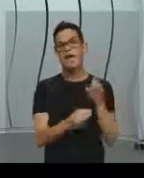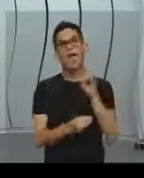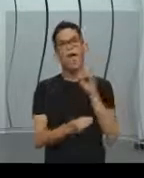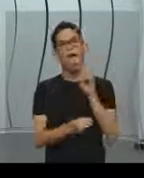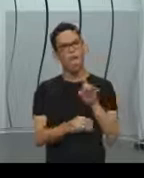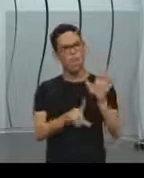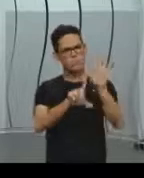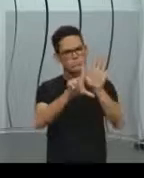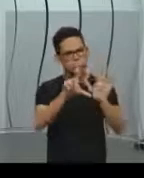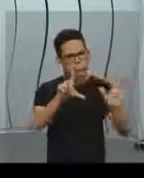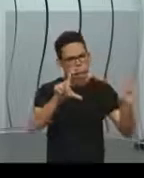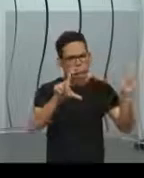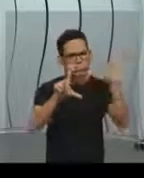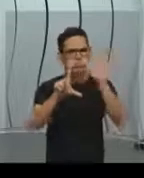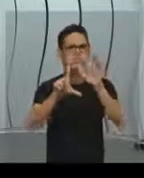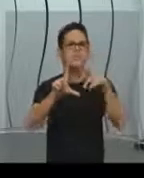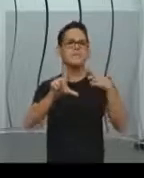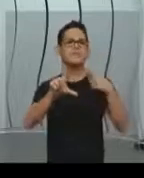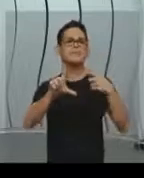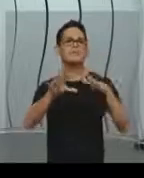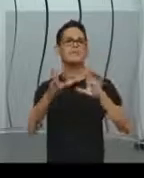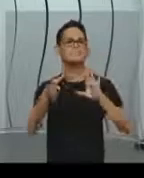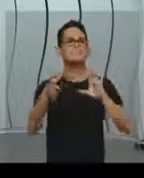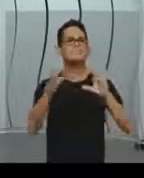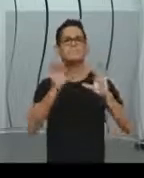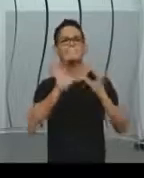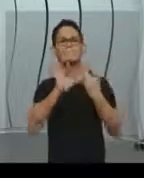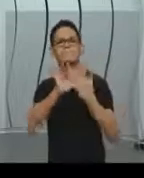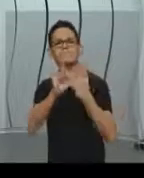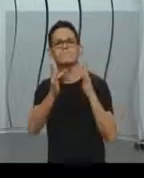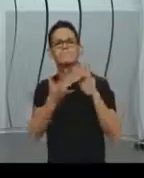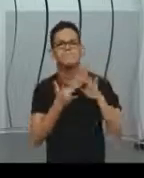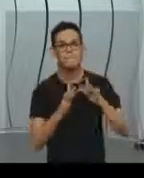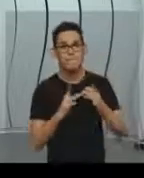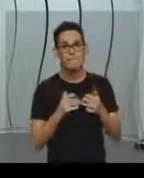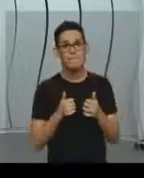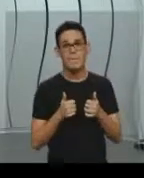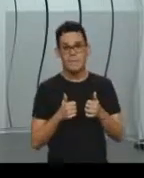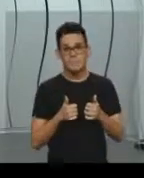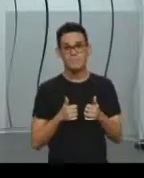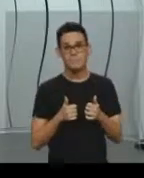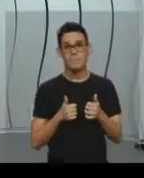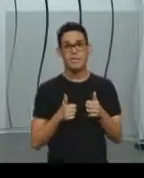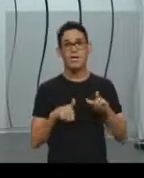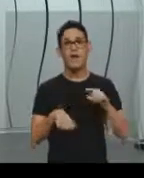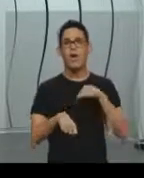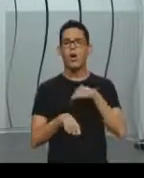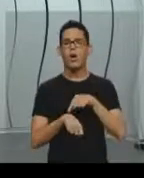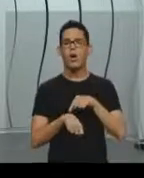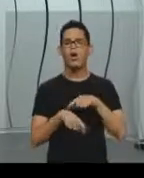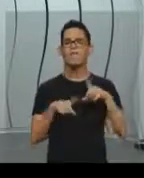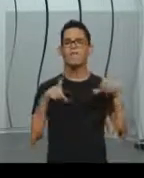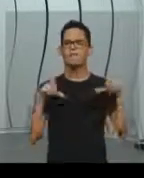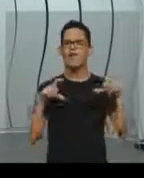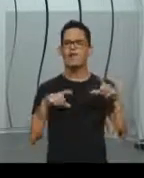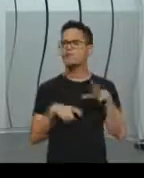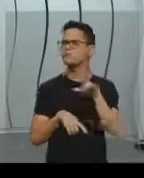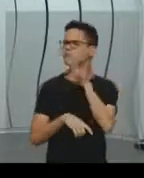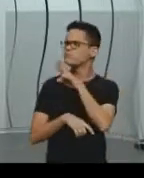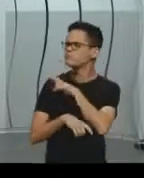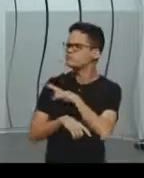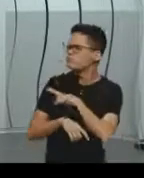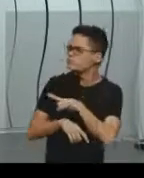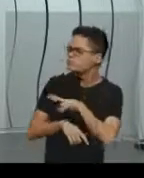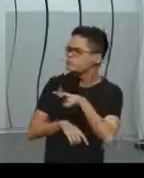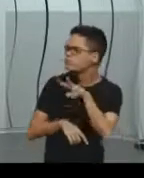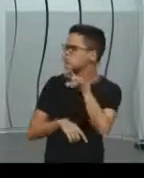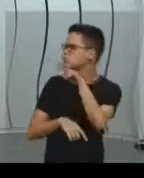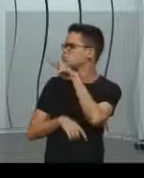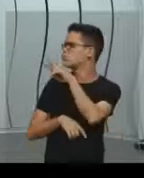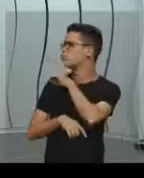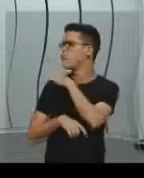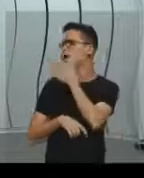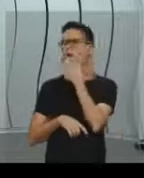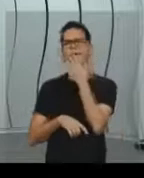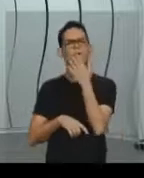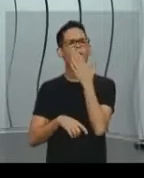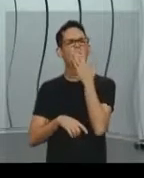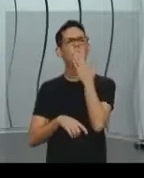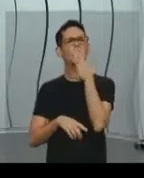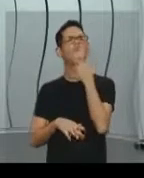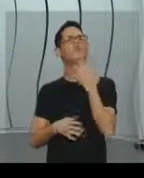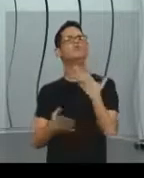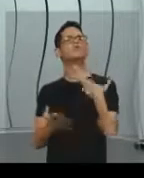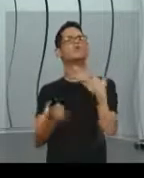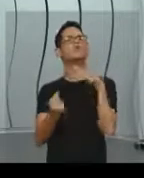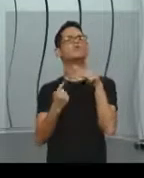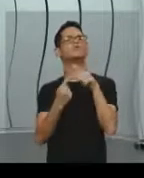seja harmoniosa. Então, vocês têm que, ao fotografar, olhar para trás. Qual que é a sua